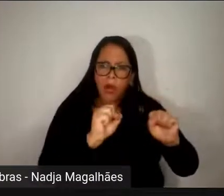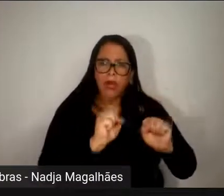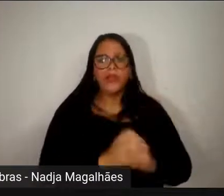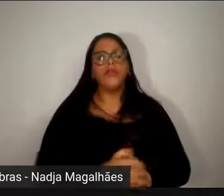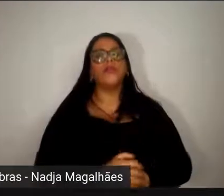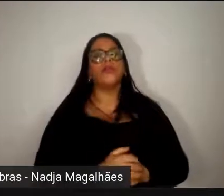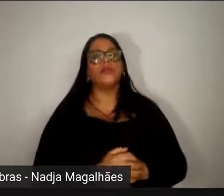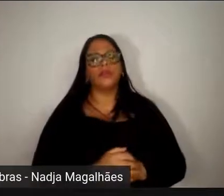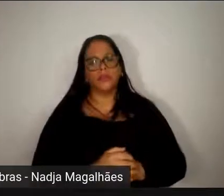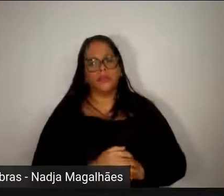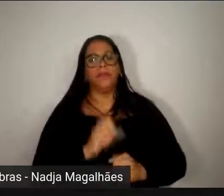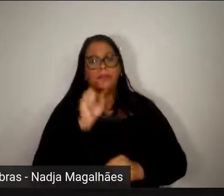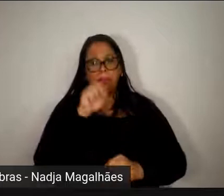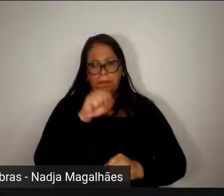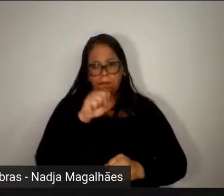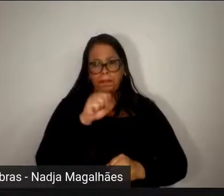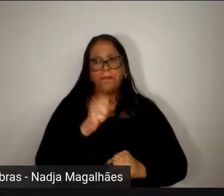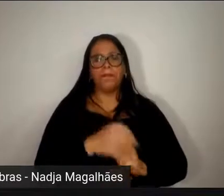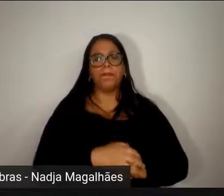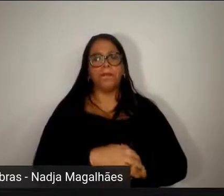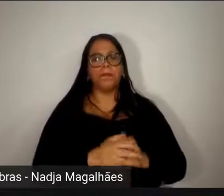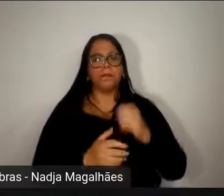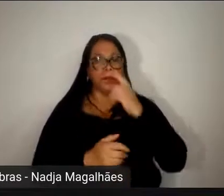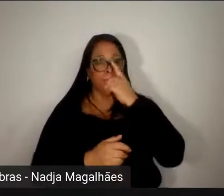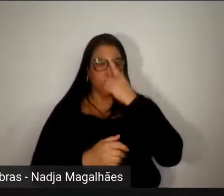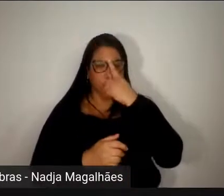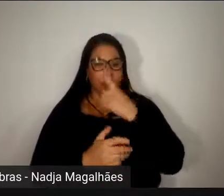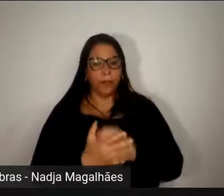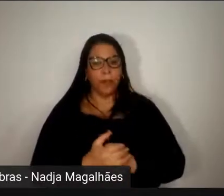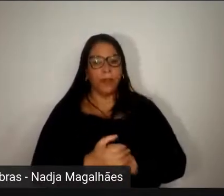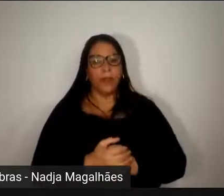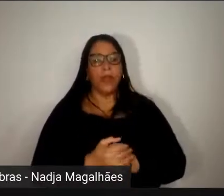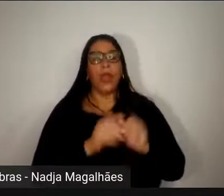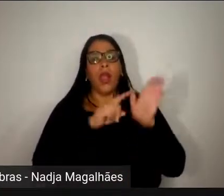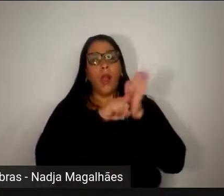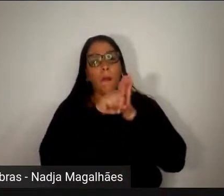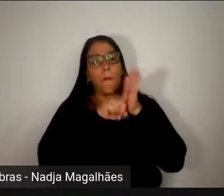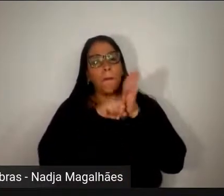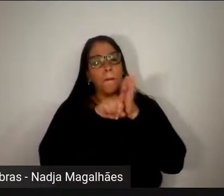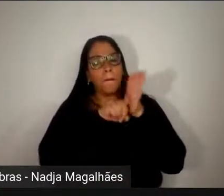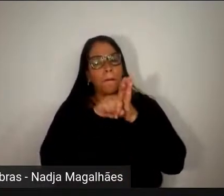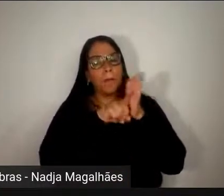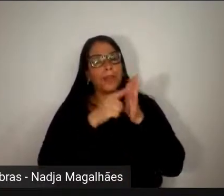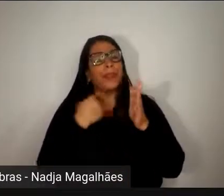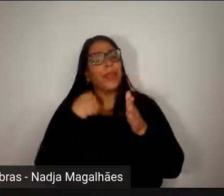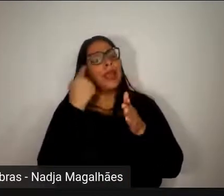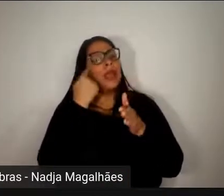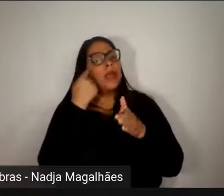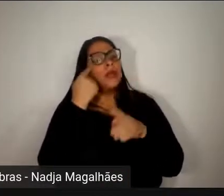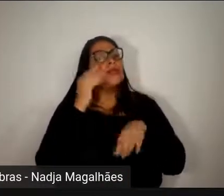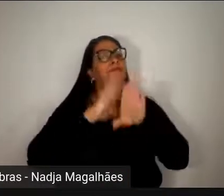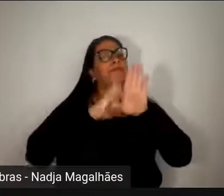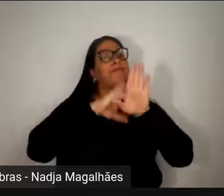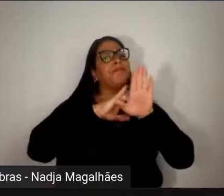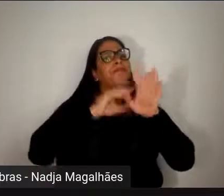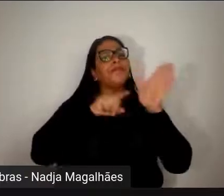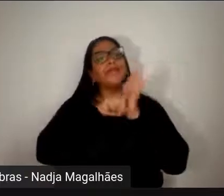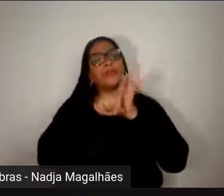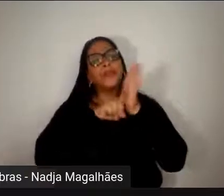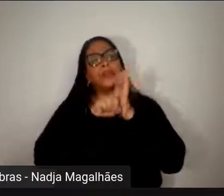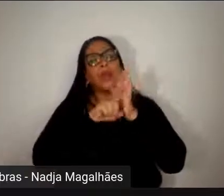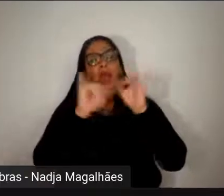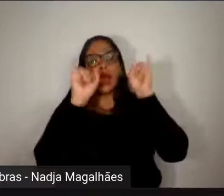Posso. Então, um dos achados da pesquisa é que a